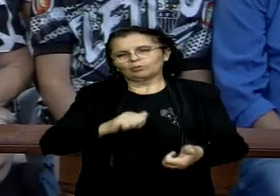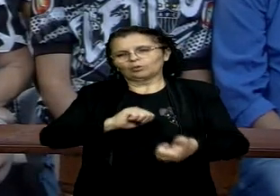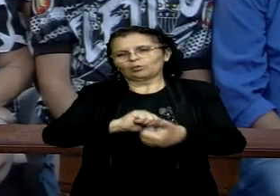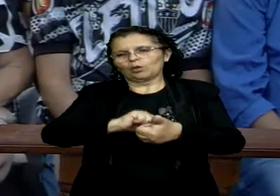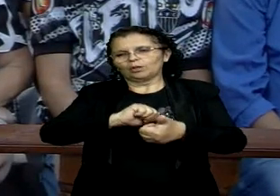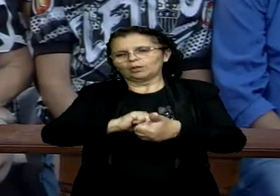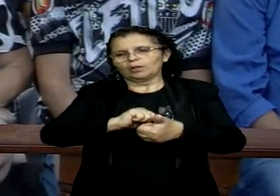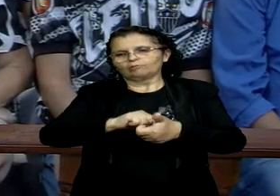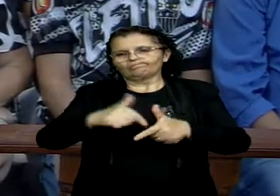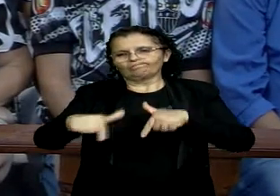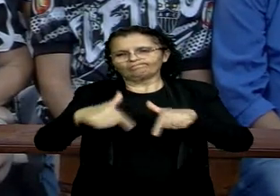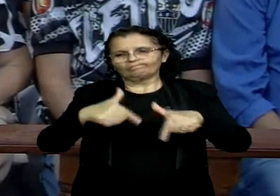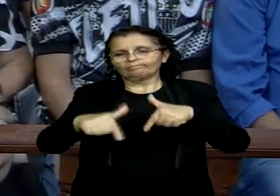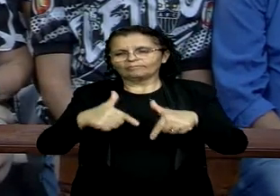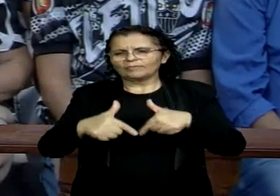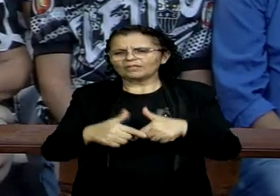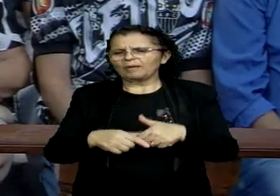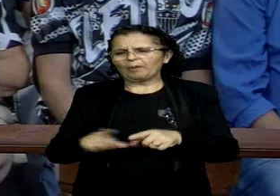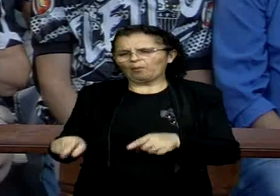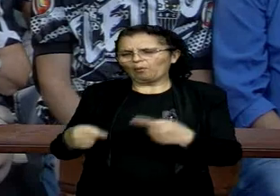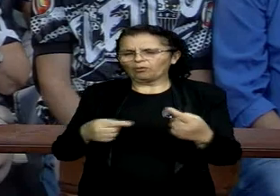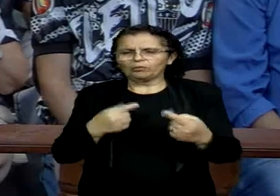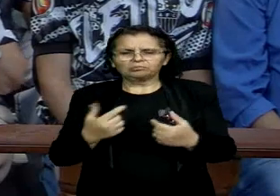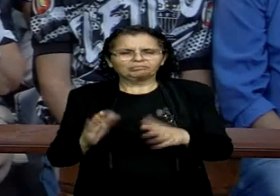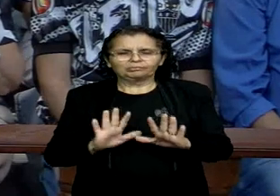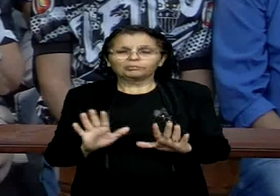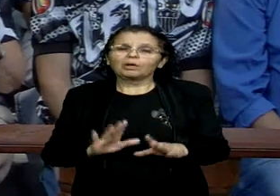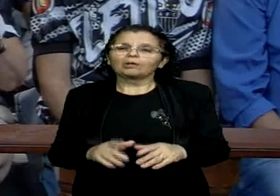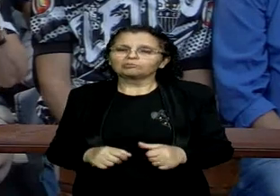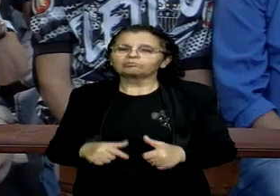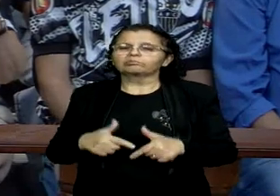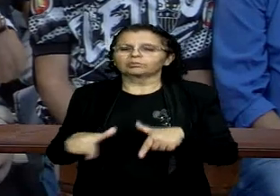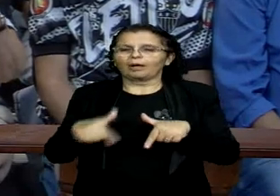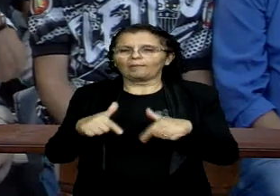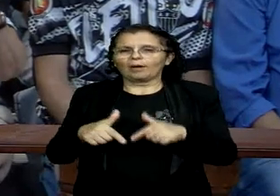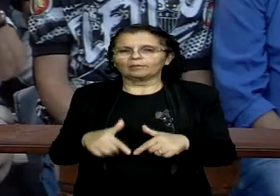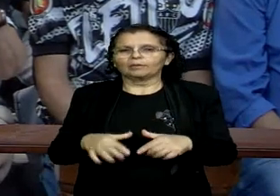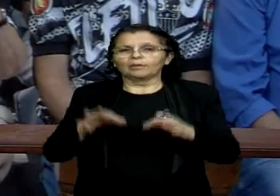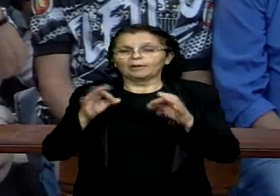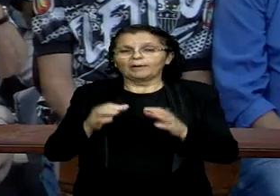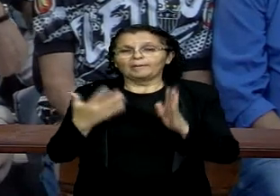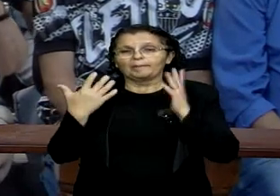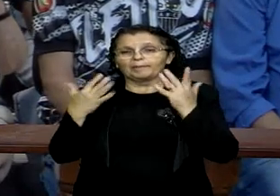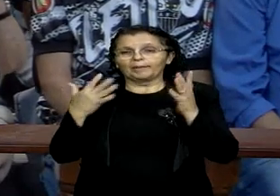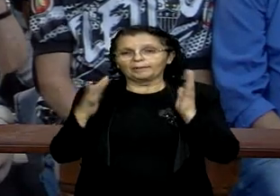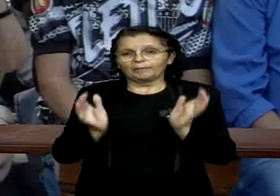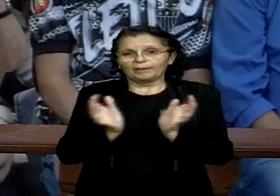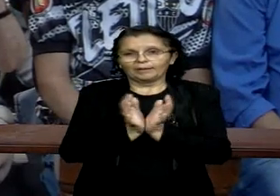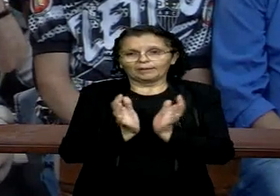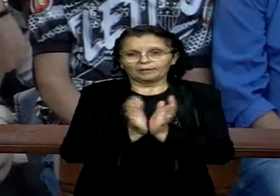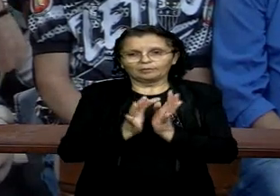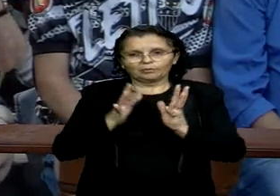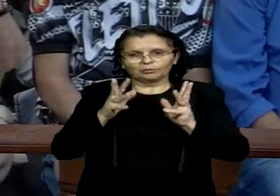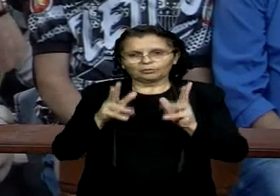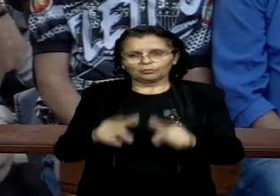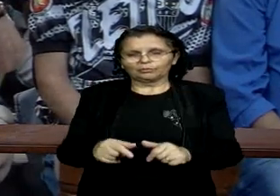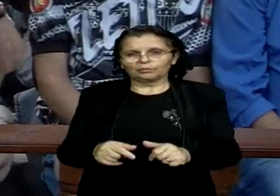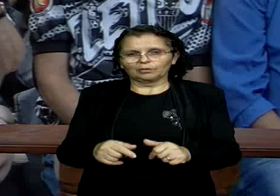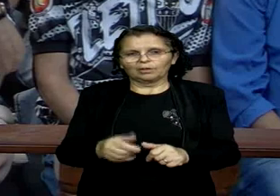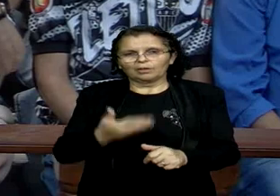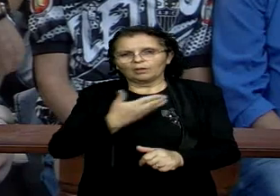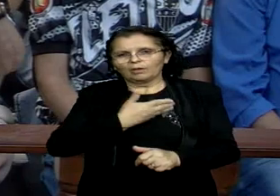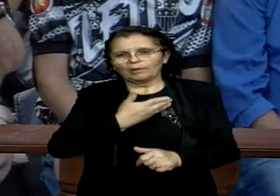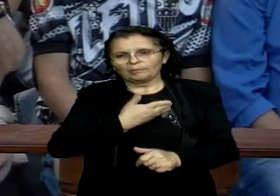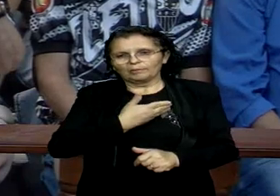qualidade, independente se é oposição ou situação. Então, parabéns, Erivelto, parabéns a toda a sua equipe. Estou aqui vendo meu amigo